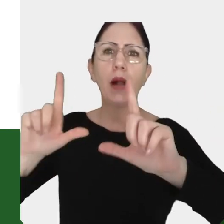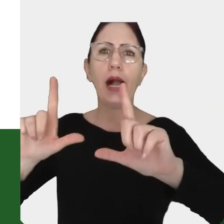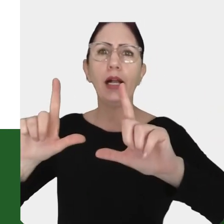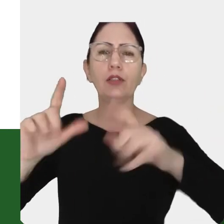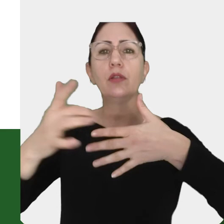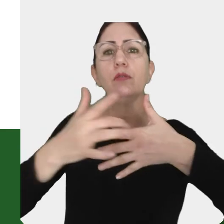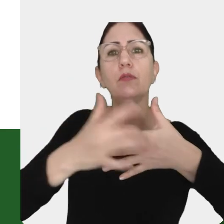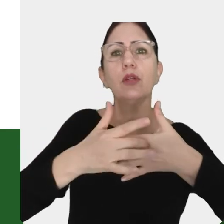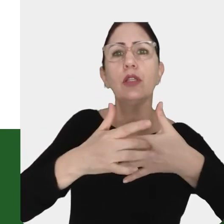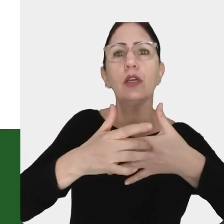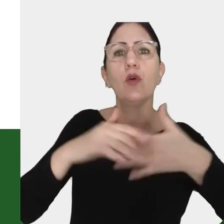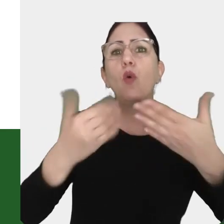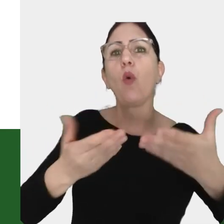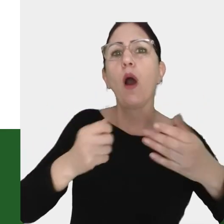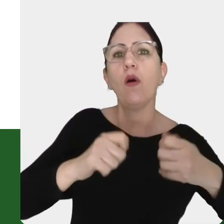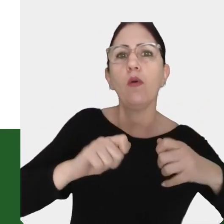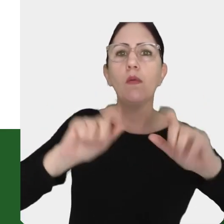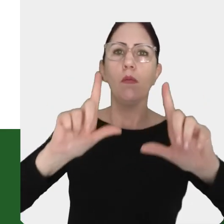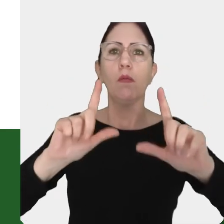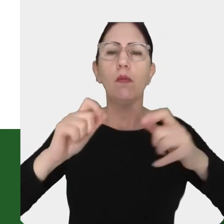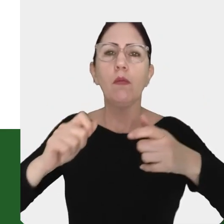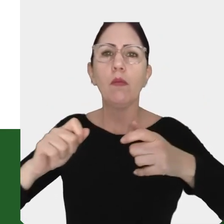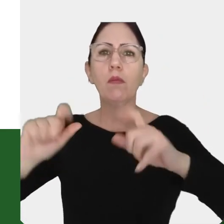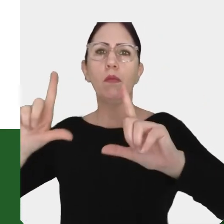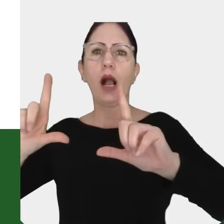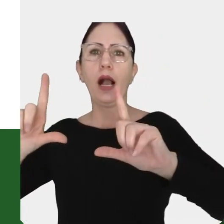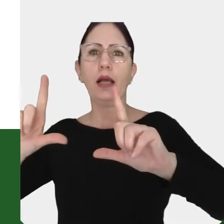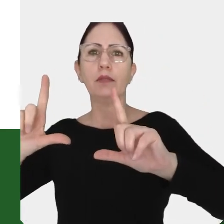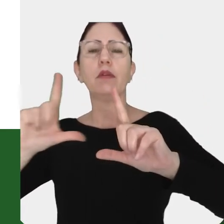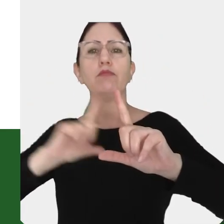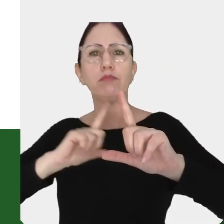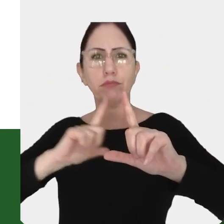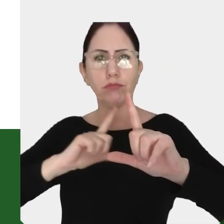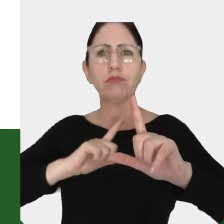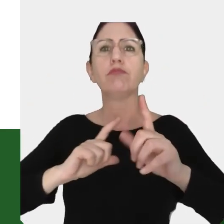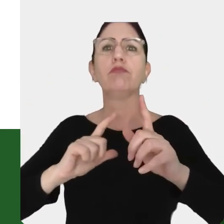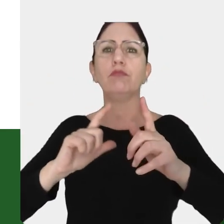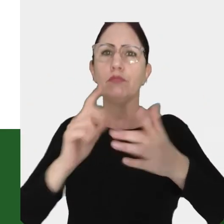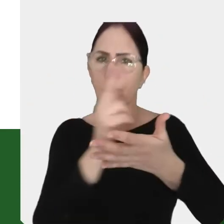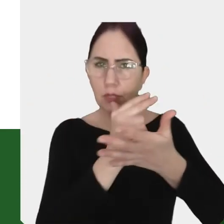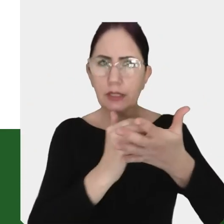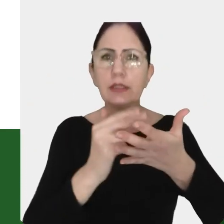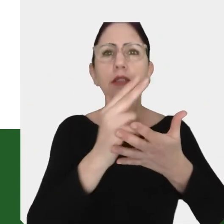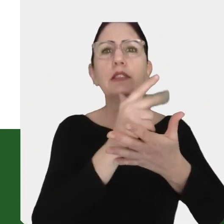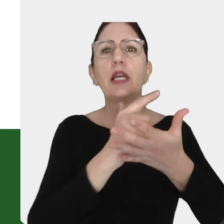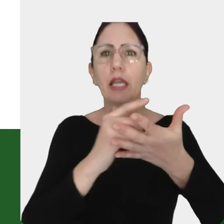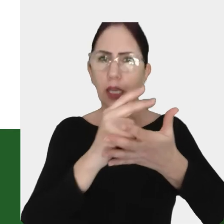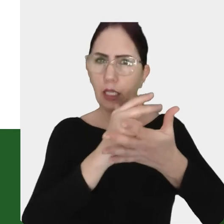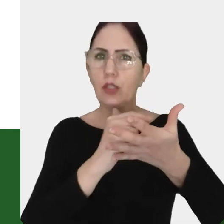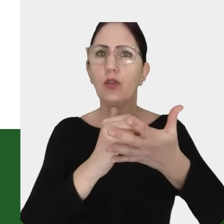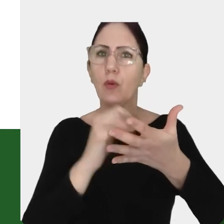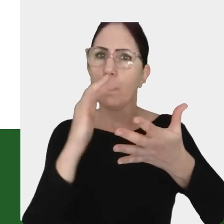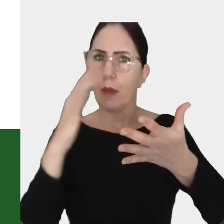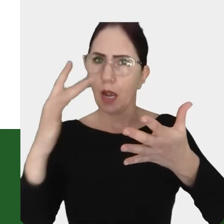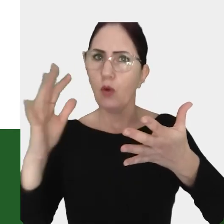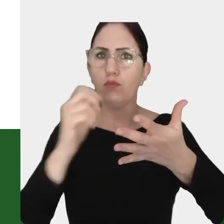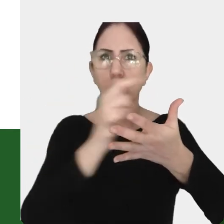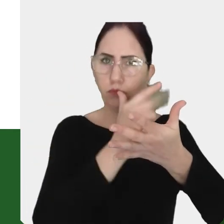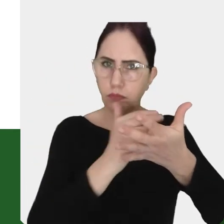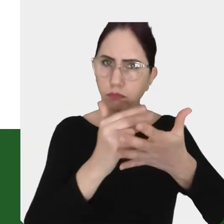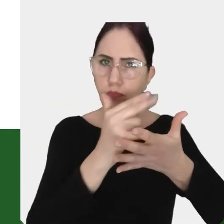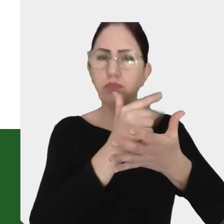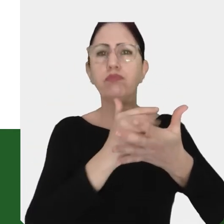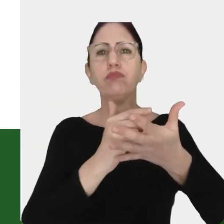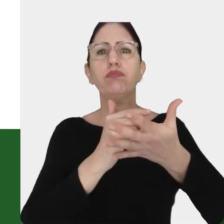das páginas. Isso é bem feito no formato de diagrama mesmo, isso pode super ser feito à mão. Então, qual que é o caminho